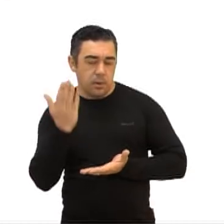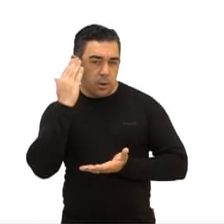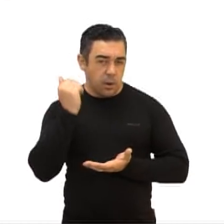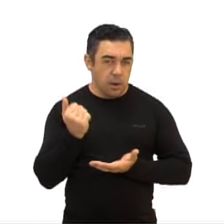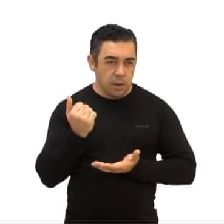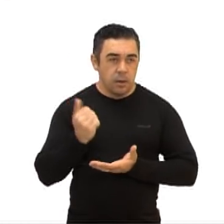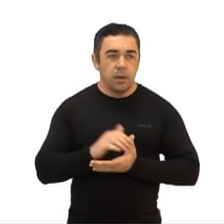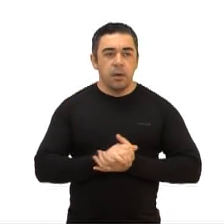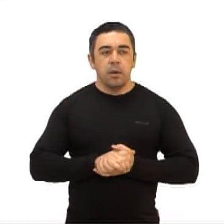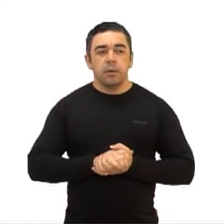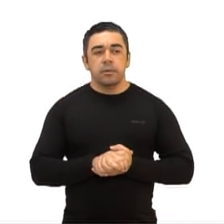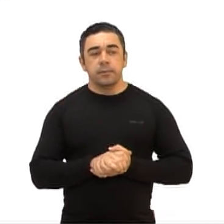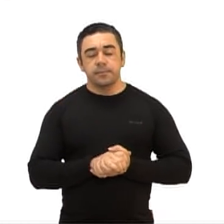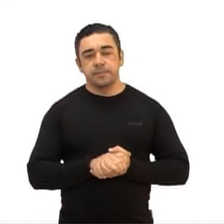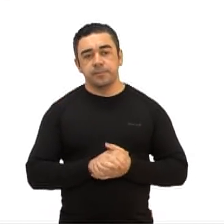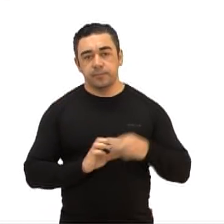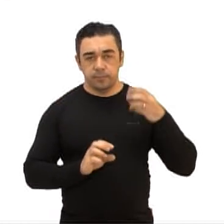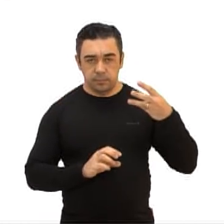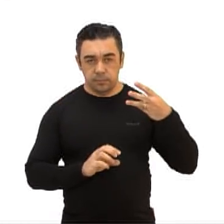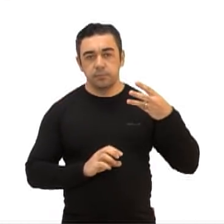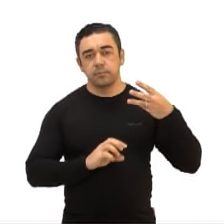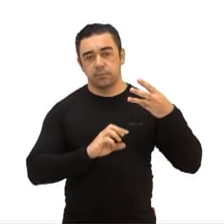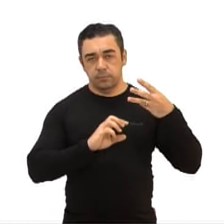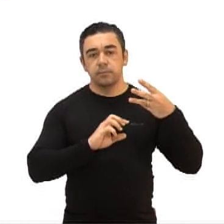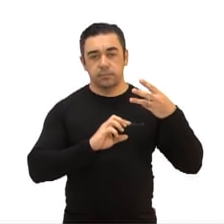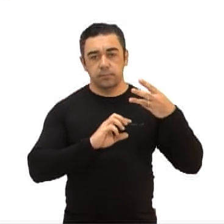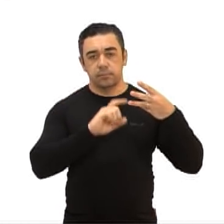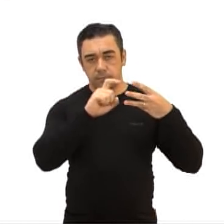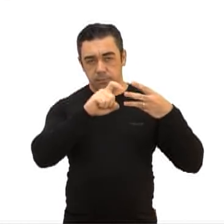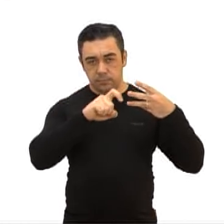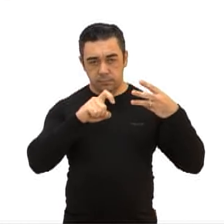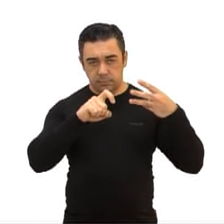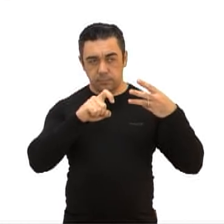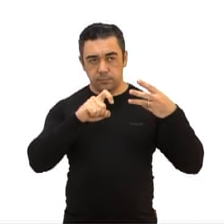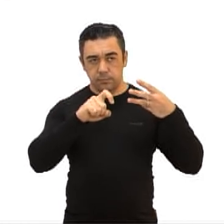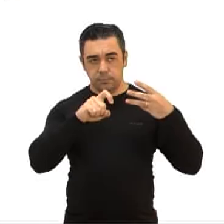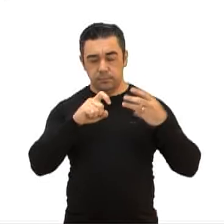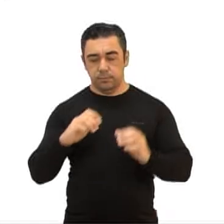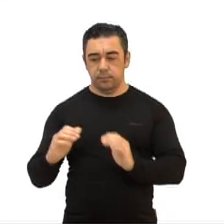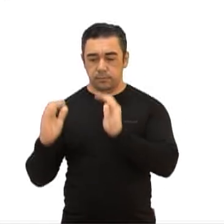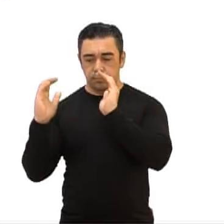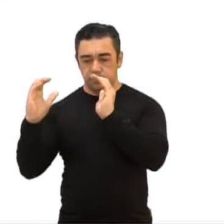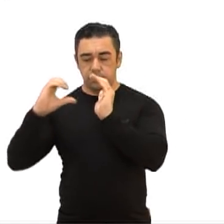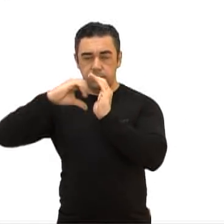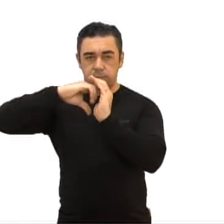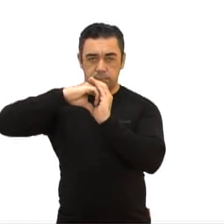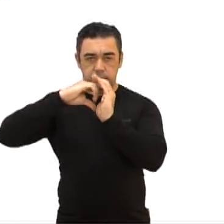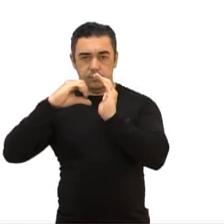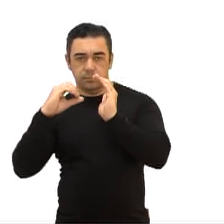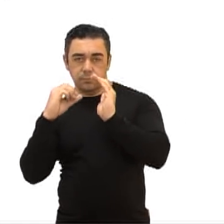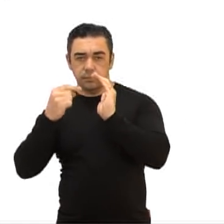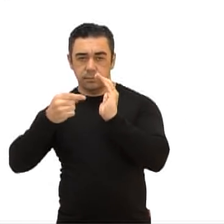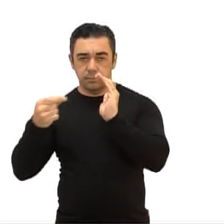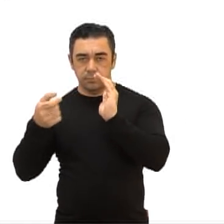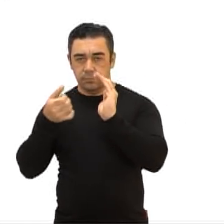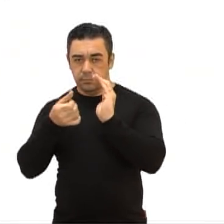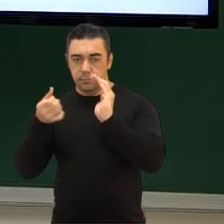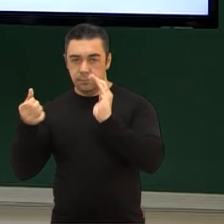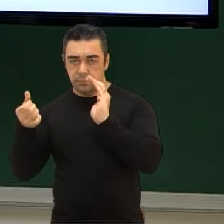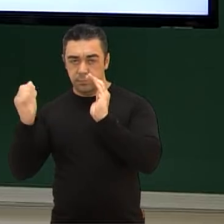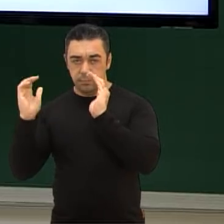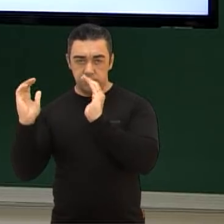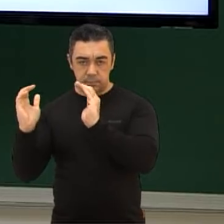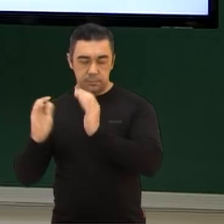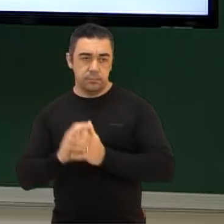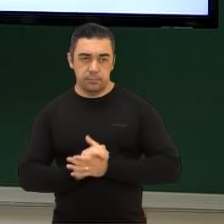essa resolução? Então, o triplo de um número é igual ao complementar menos 66.